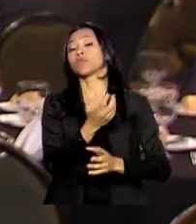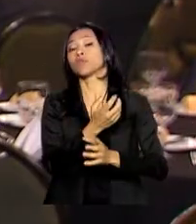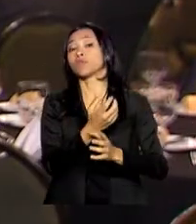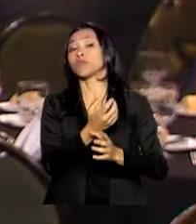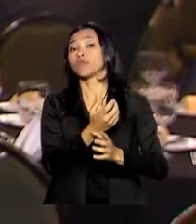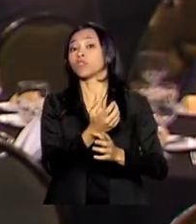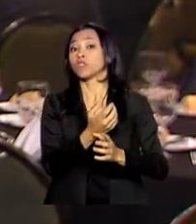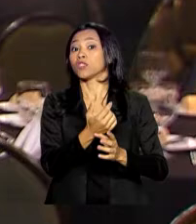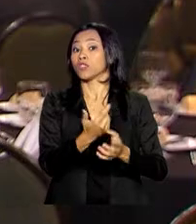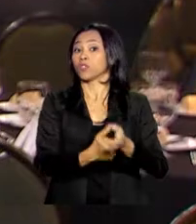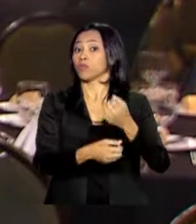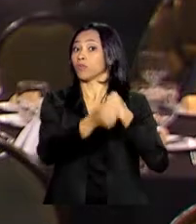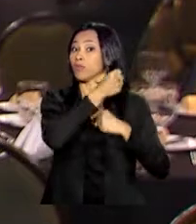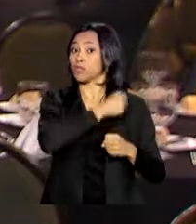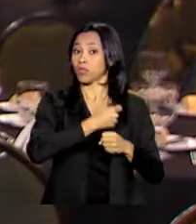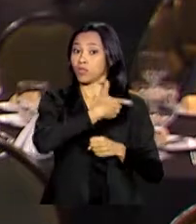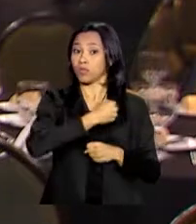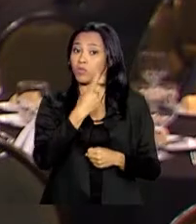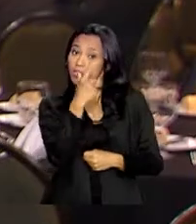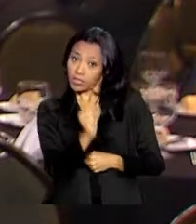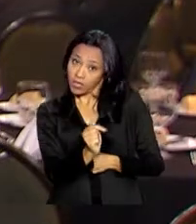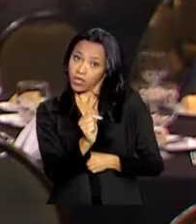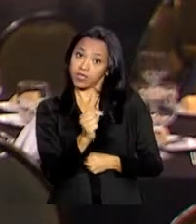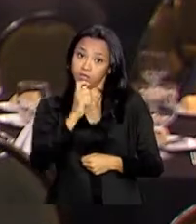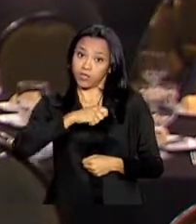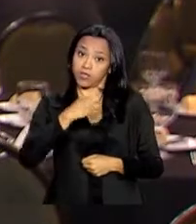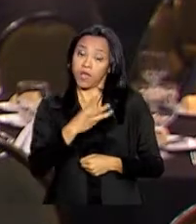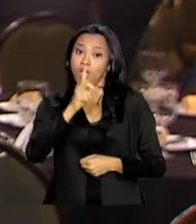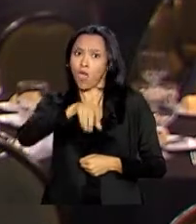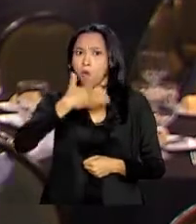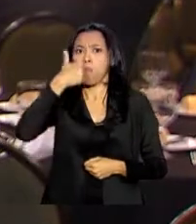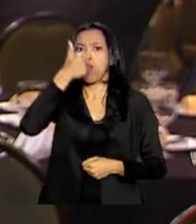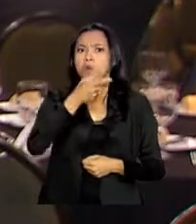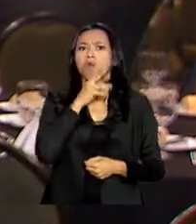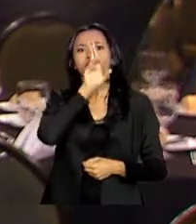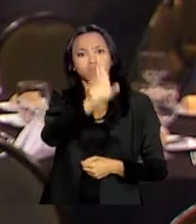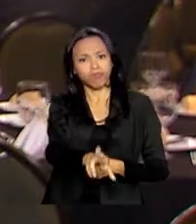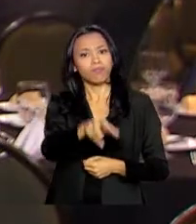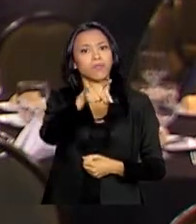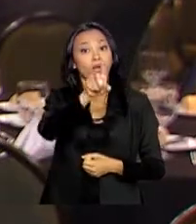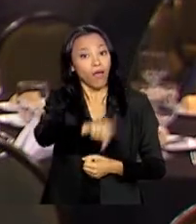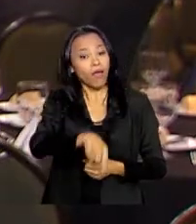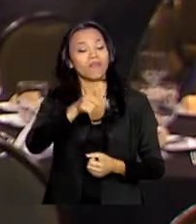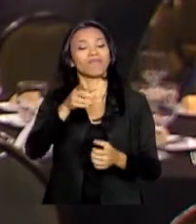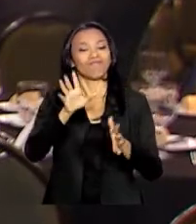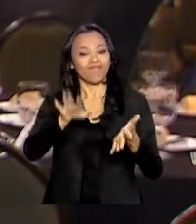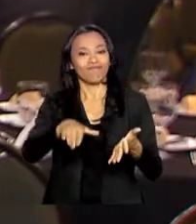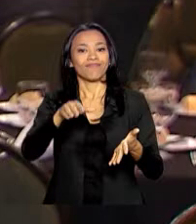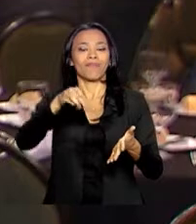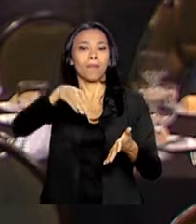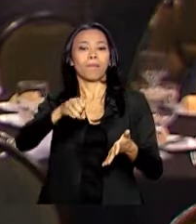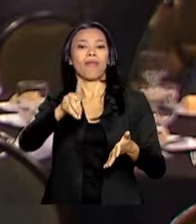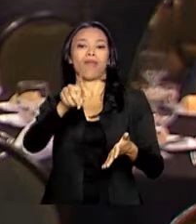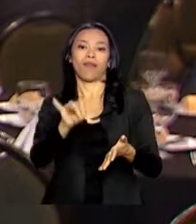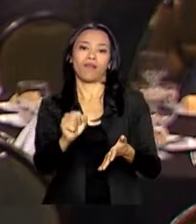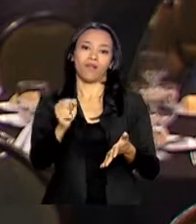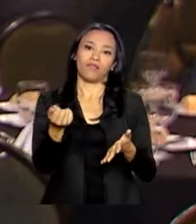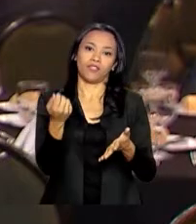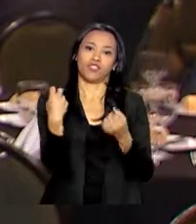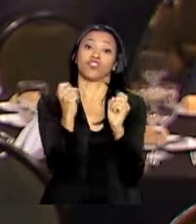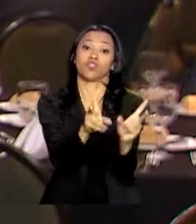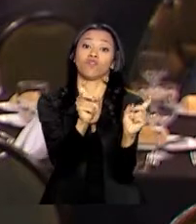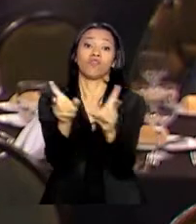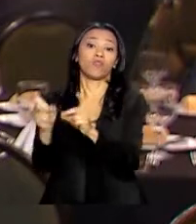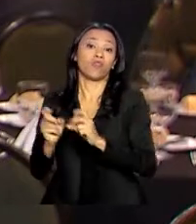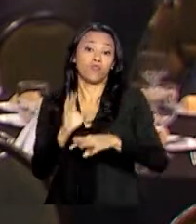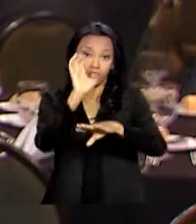2007 esse é o melhor resultado aqui é desde 2003 se aproxima portanto da média histórica de vendas aqui na cidade